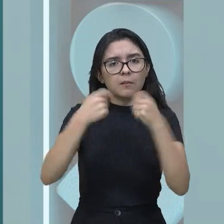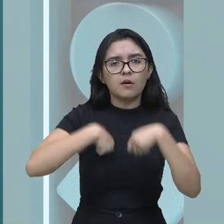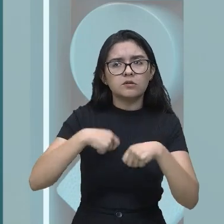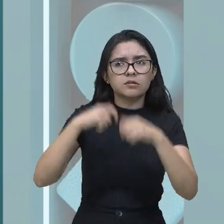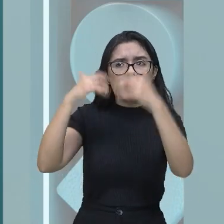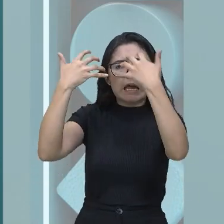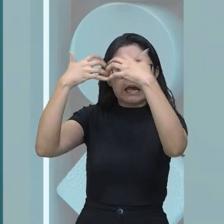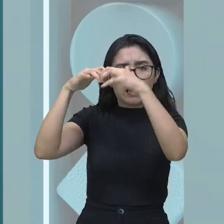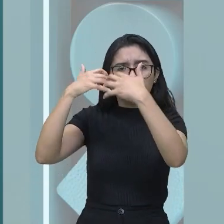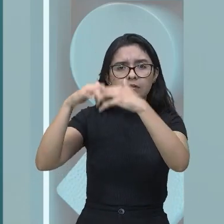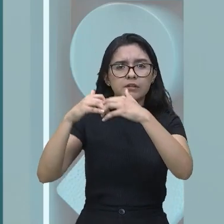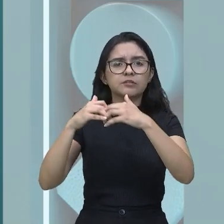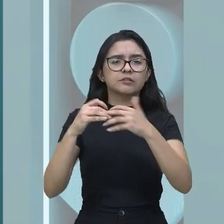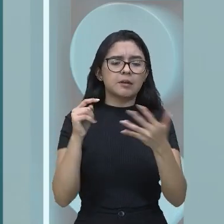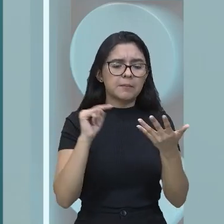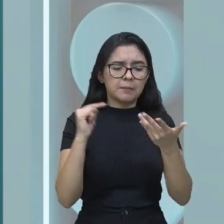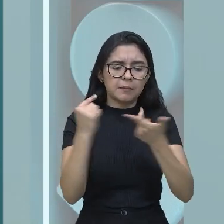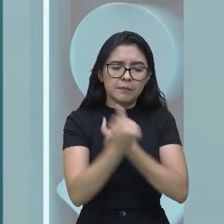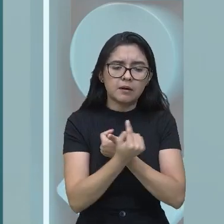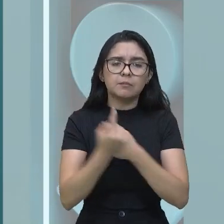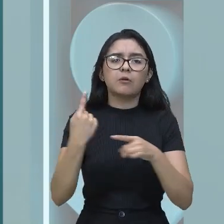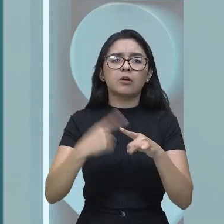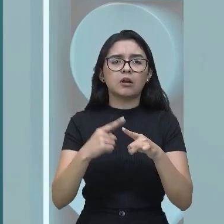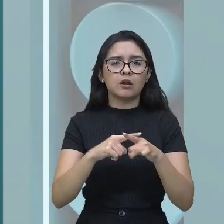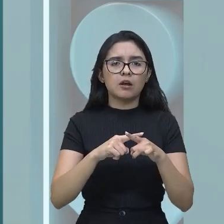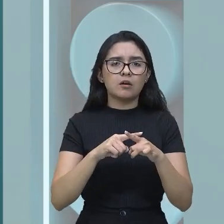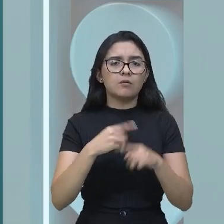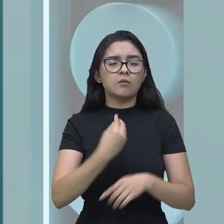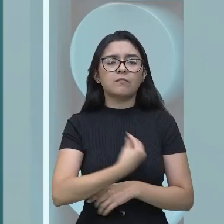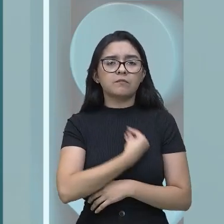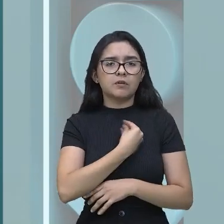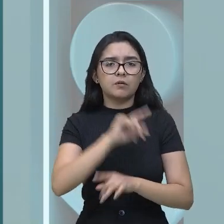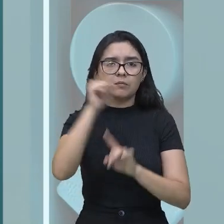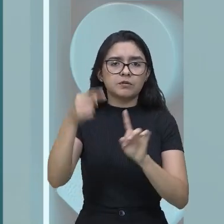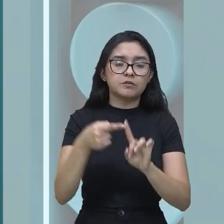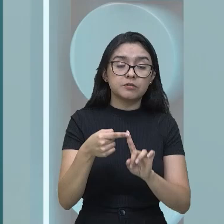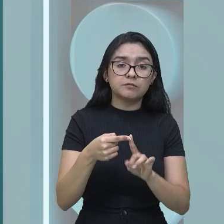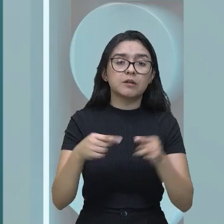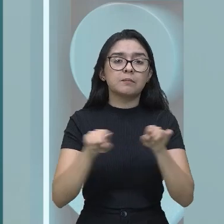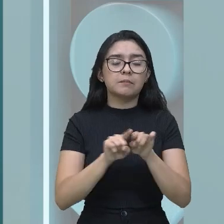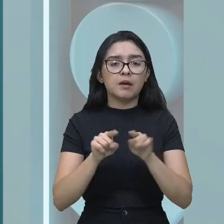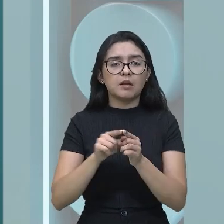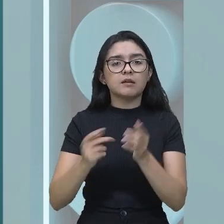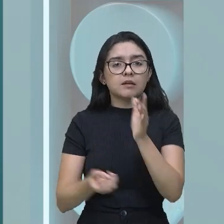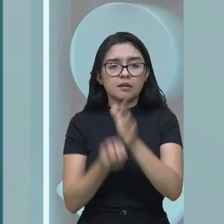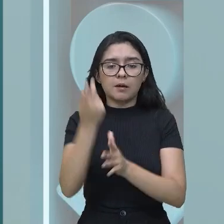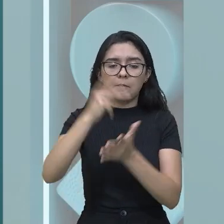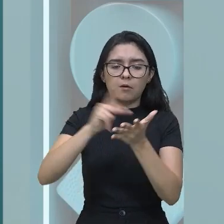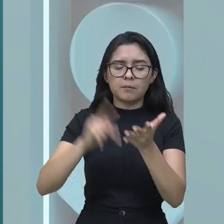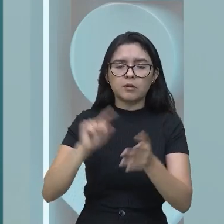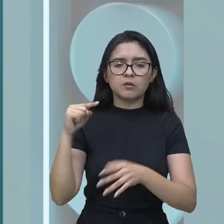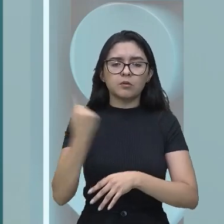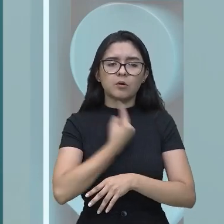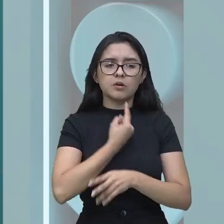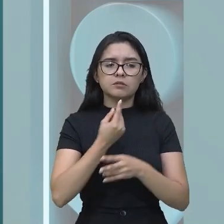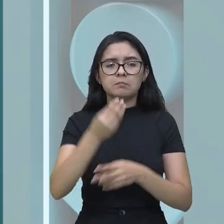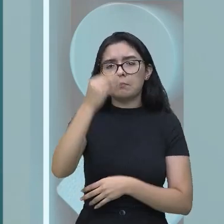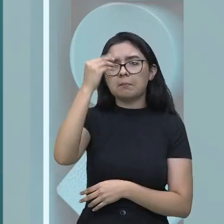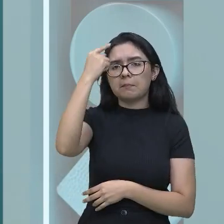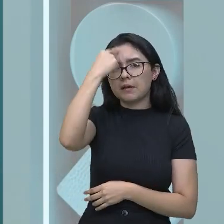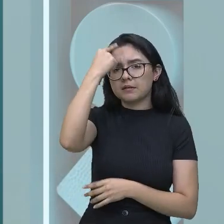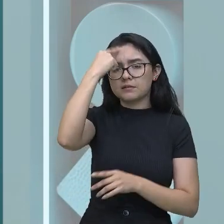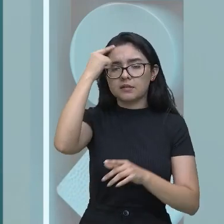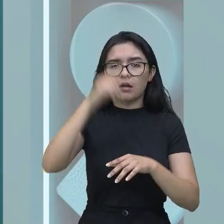as questões existenciais do homem vamos fazer poema para que a gente possa pensar sobre o mundo e sobre o eu certo